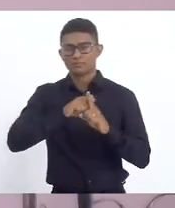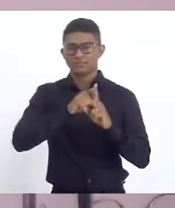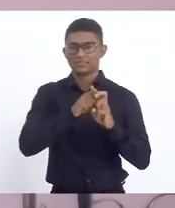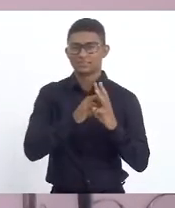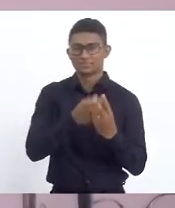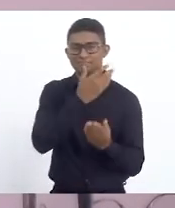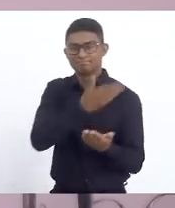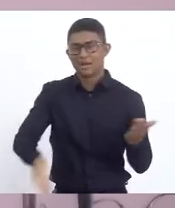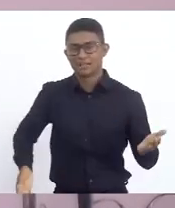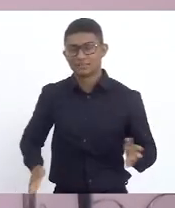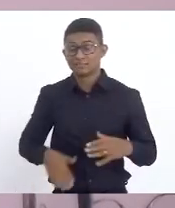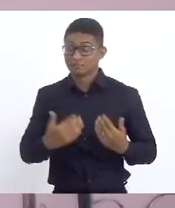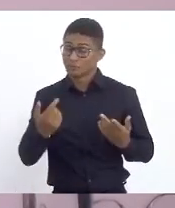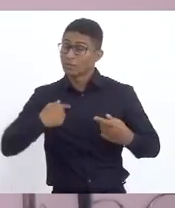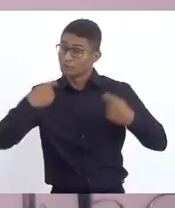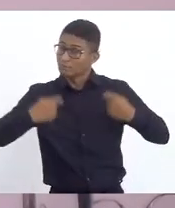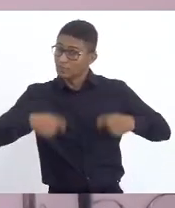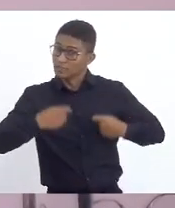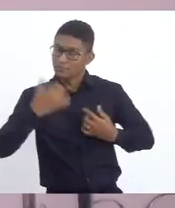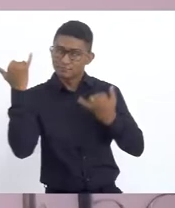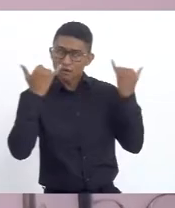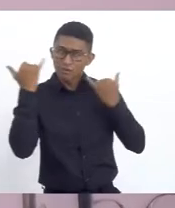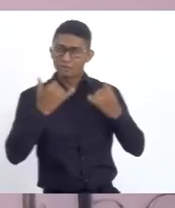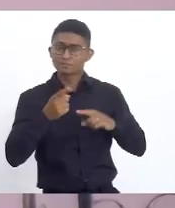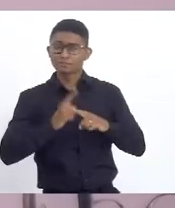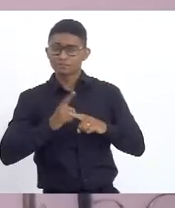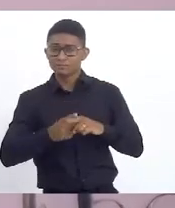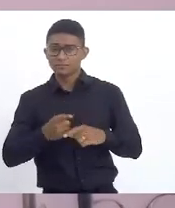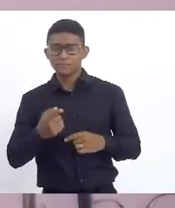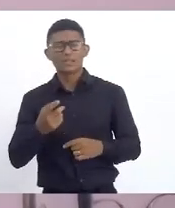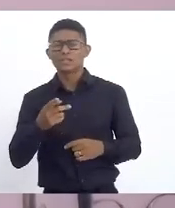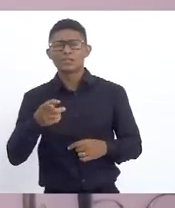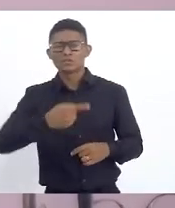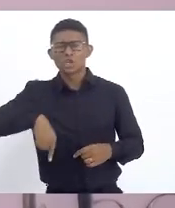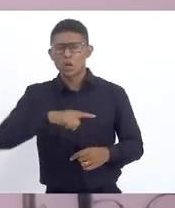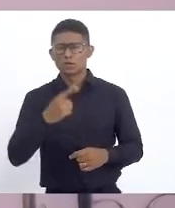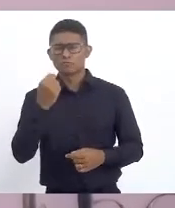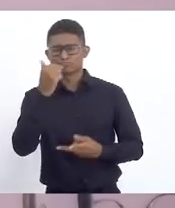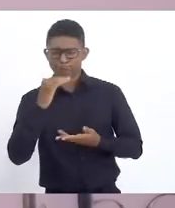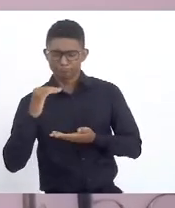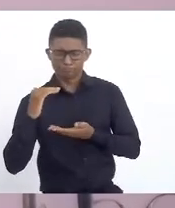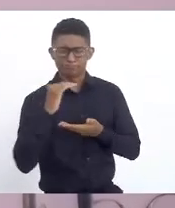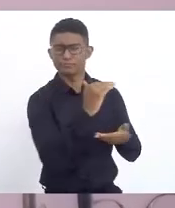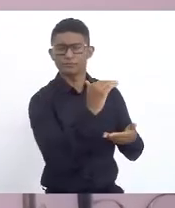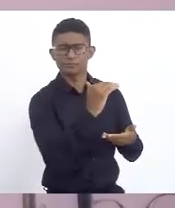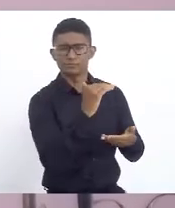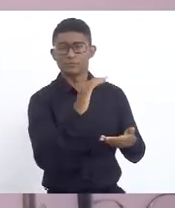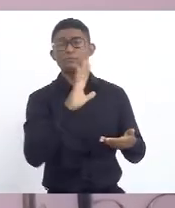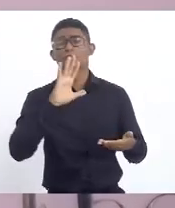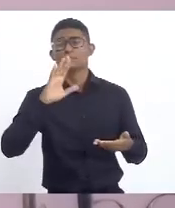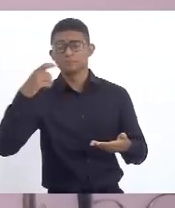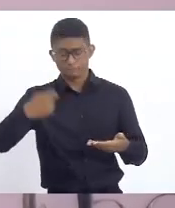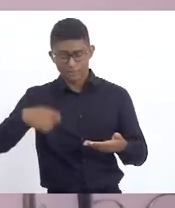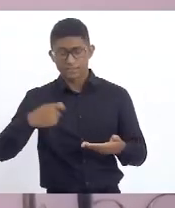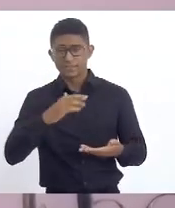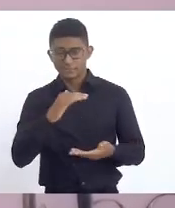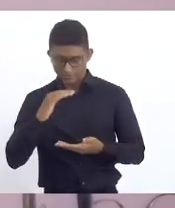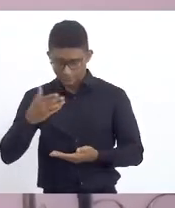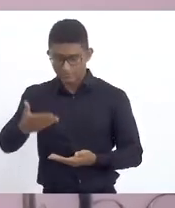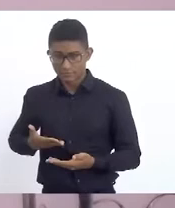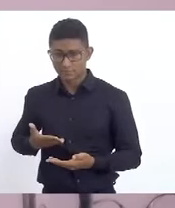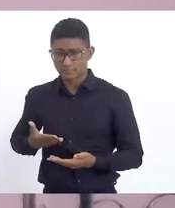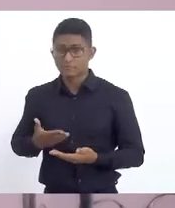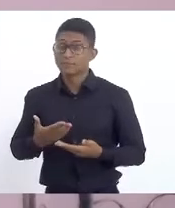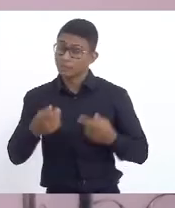visão, porque investimento não se faz sem recurso. Então, a gente precisa também ter aí um espelho do